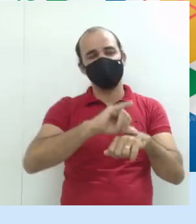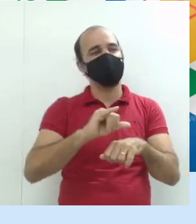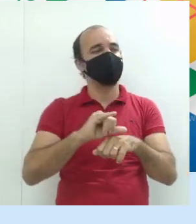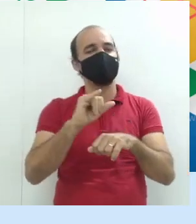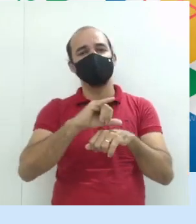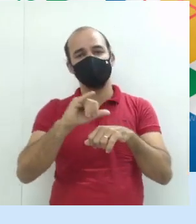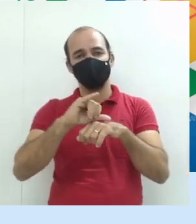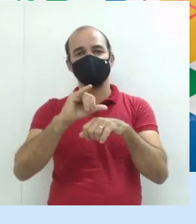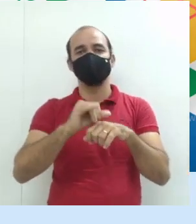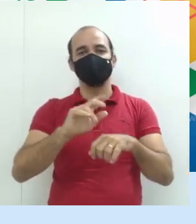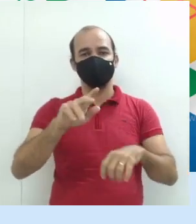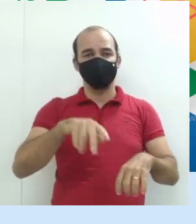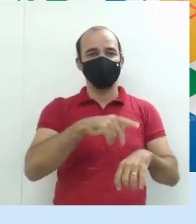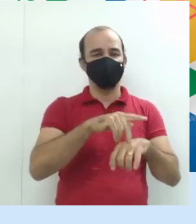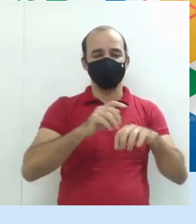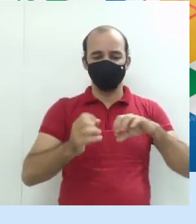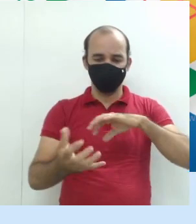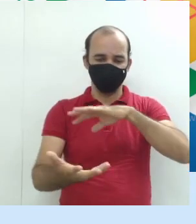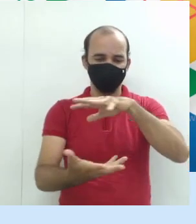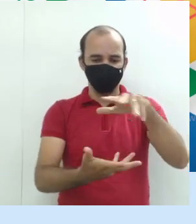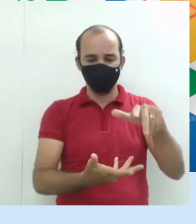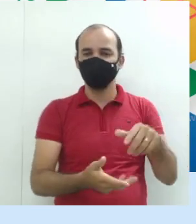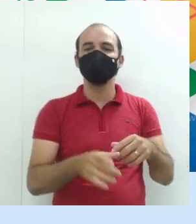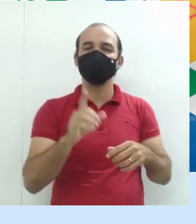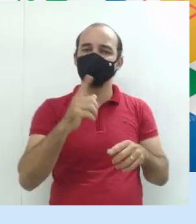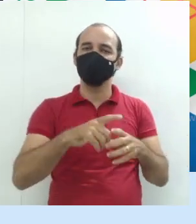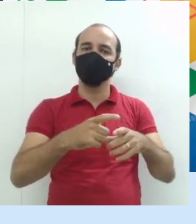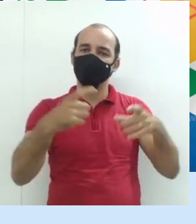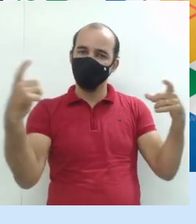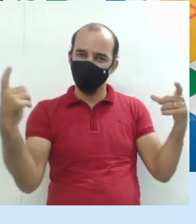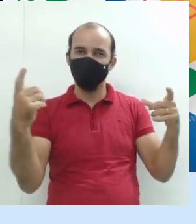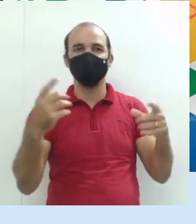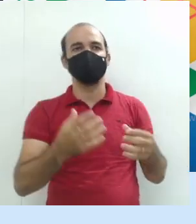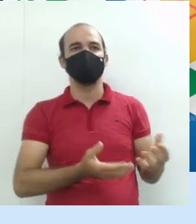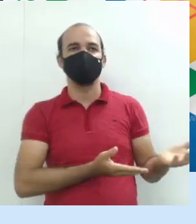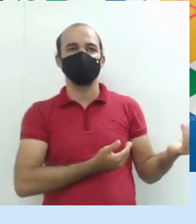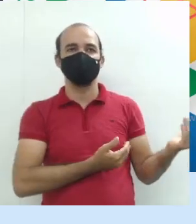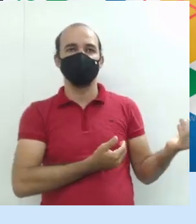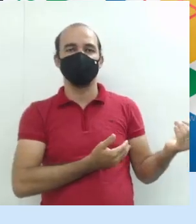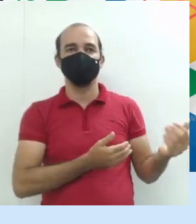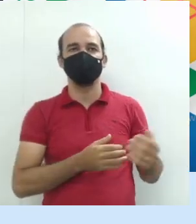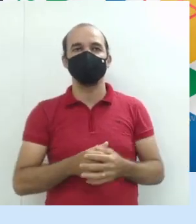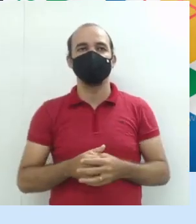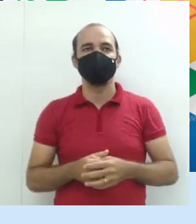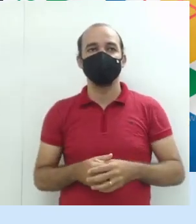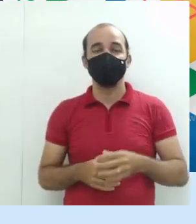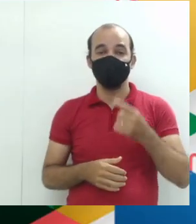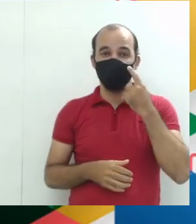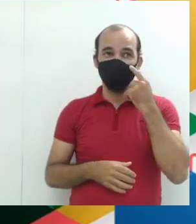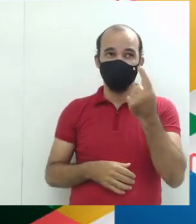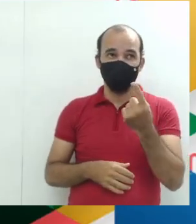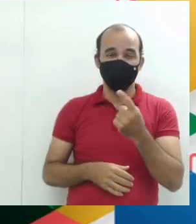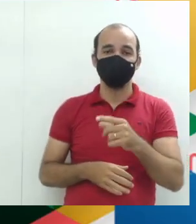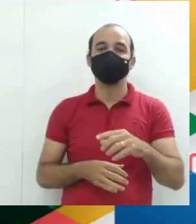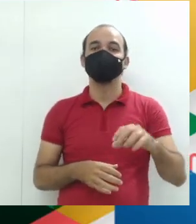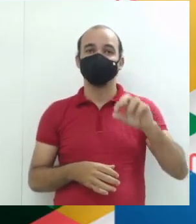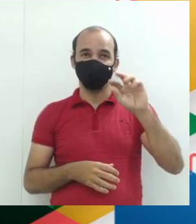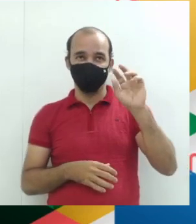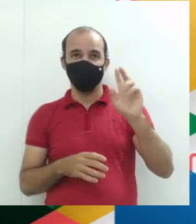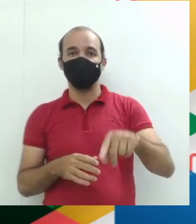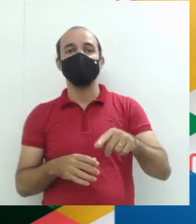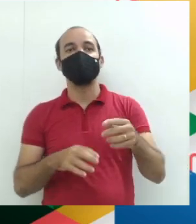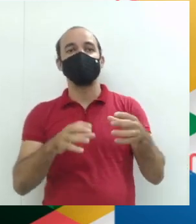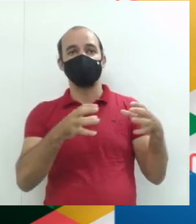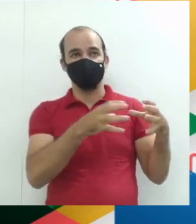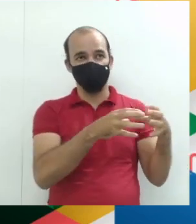se destaca bastante também com o público jovem, tá? Olha só, aqui eu trouxe uma foto duas imagens para vocês.